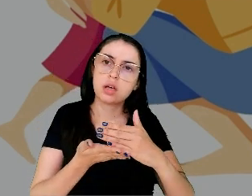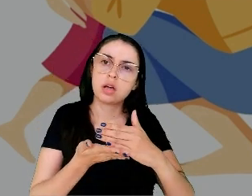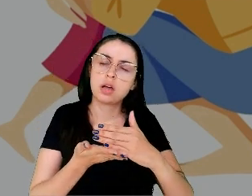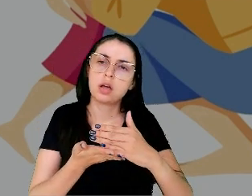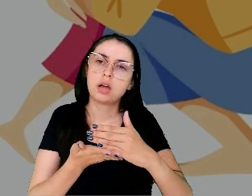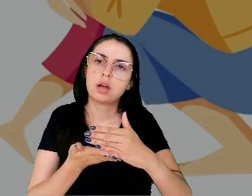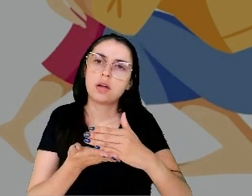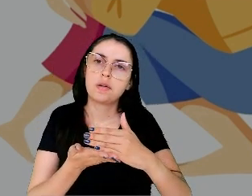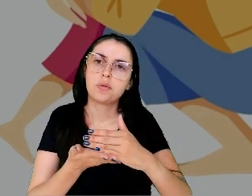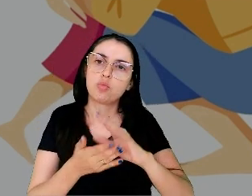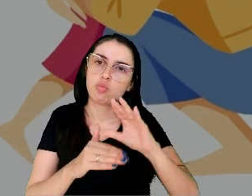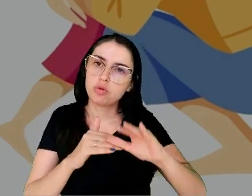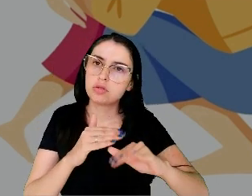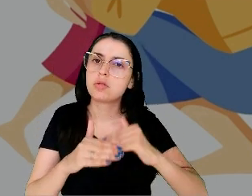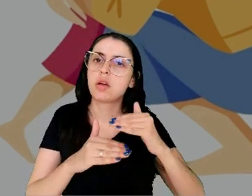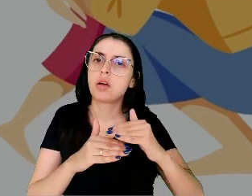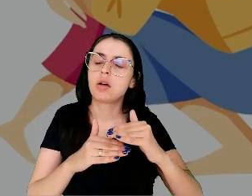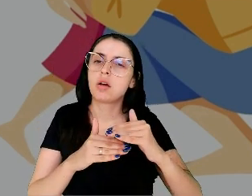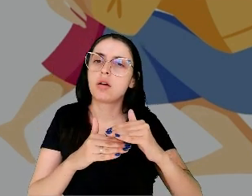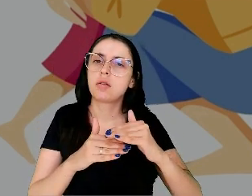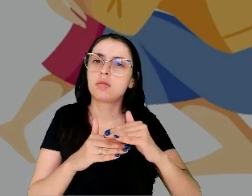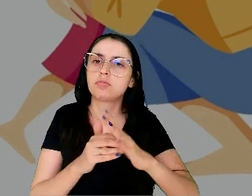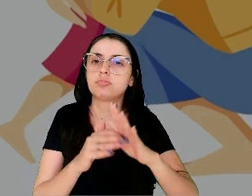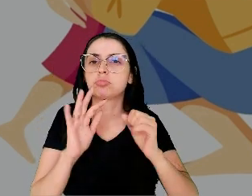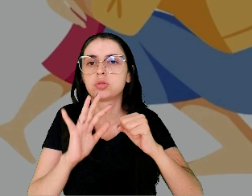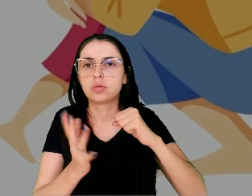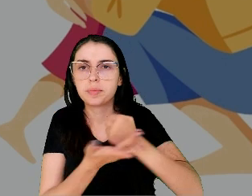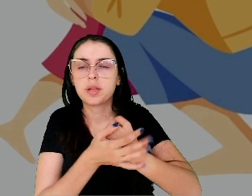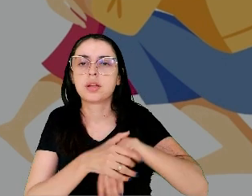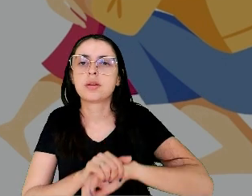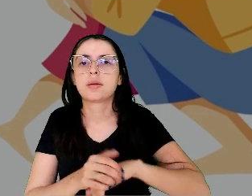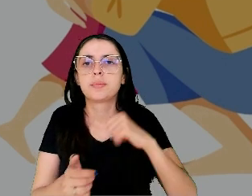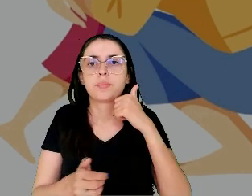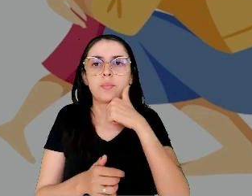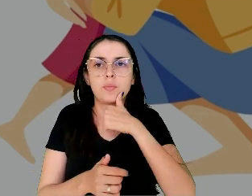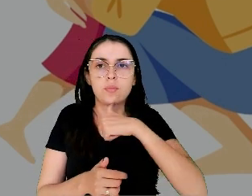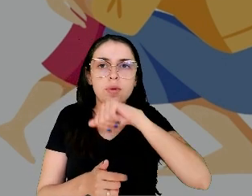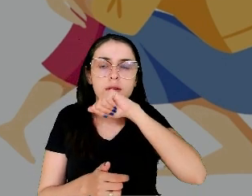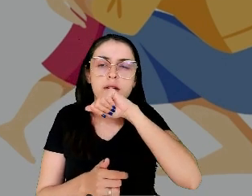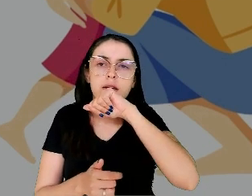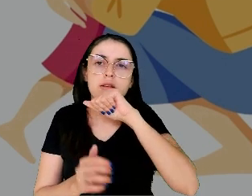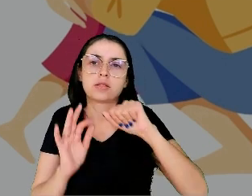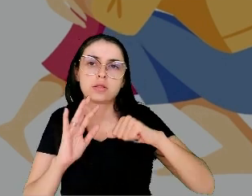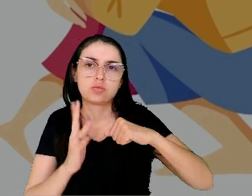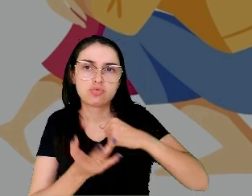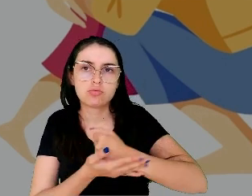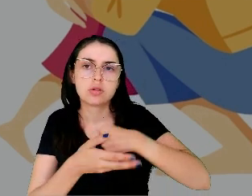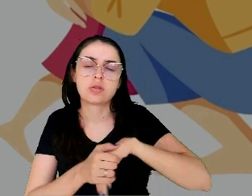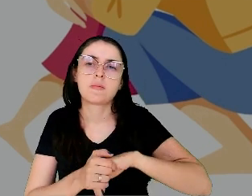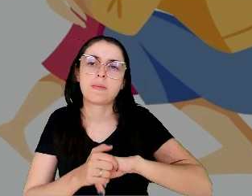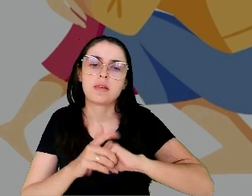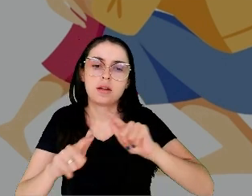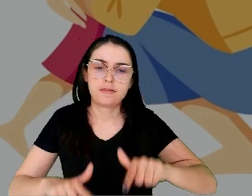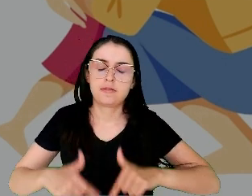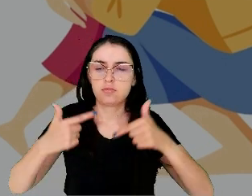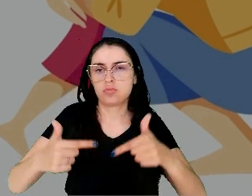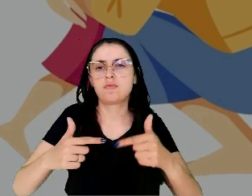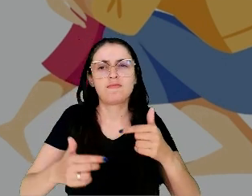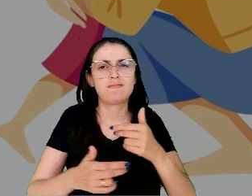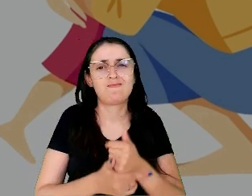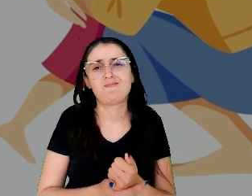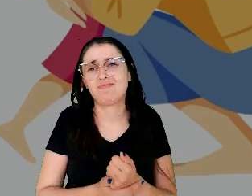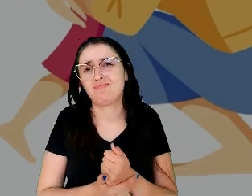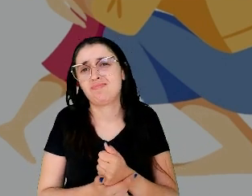contextualização na pandemia, né? Mães pandêmicas em luta, diante de tanto